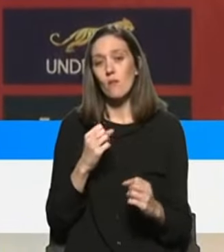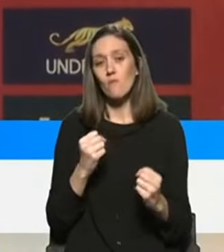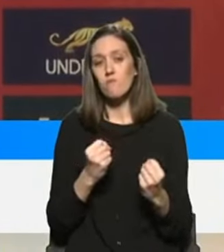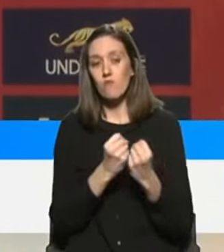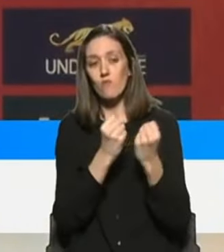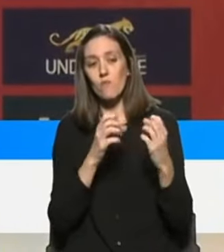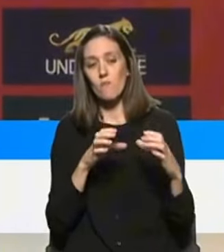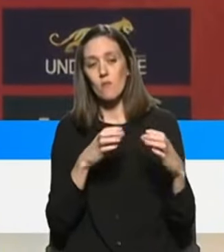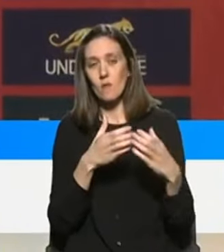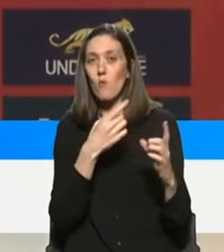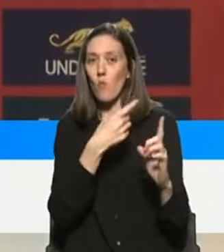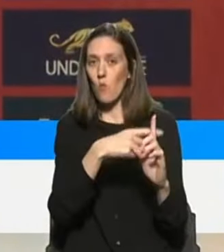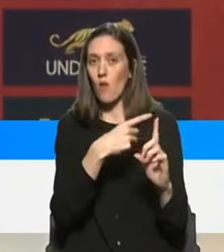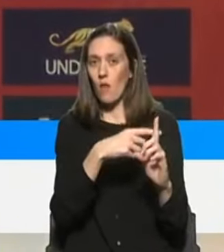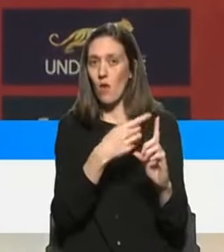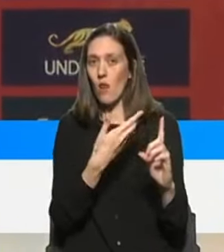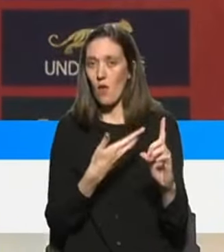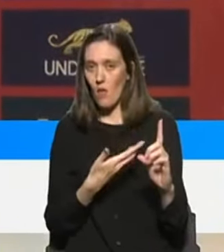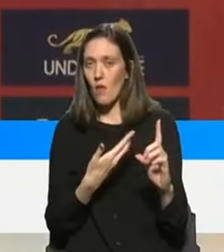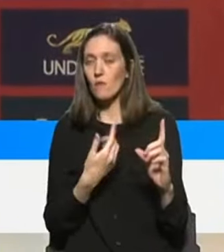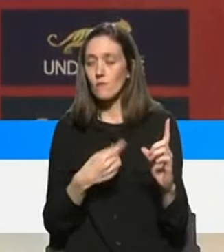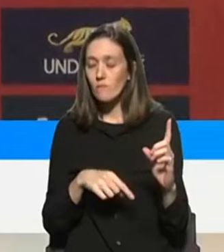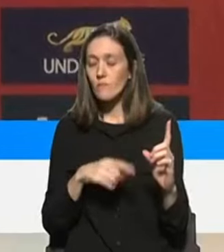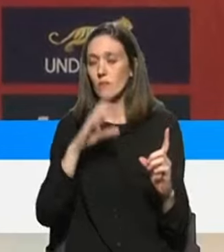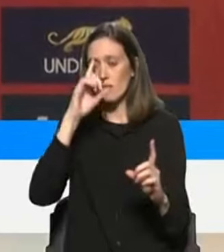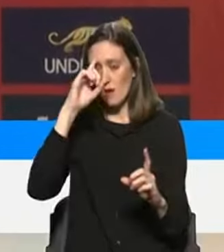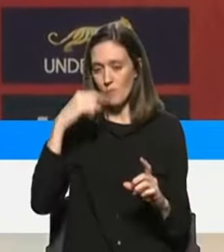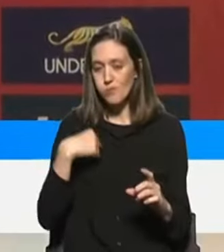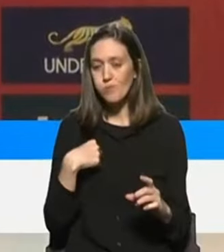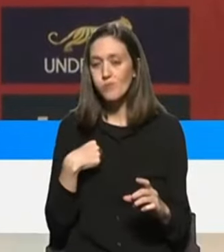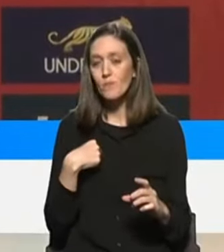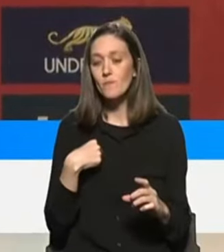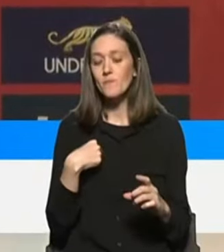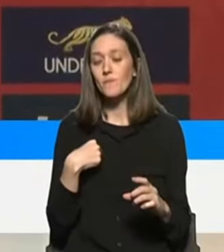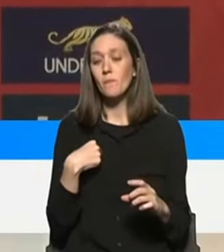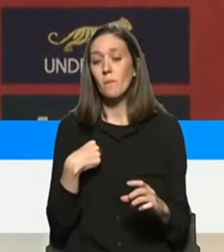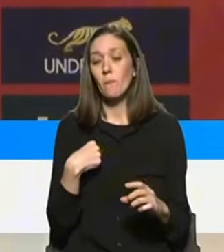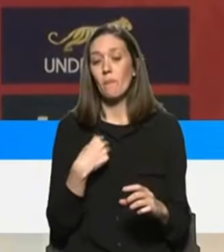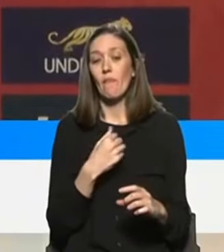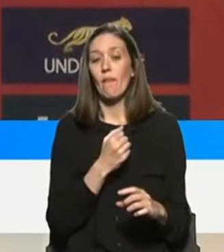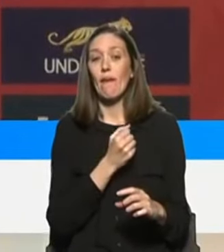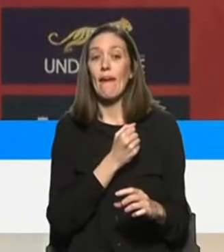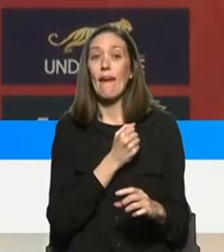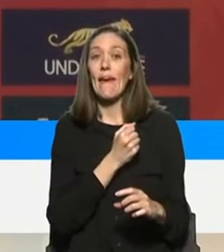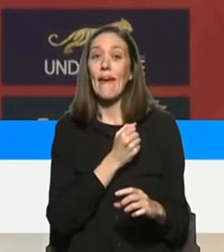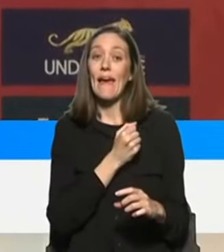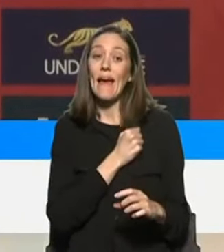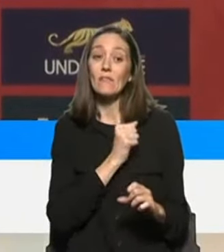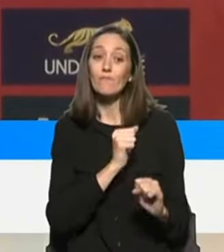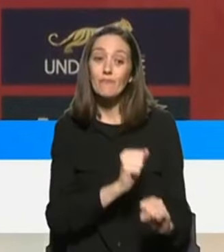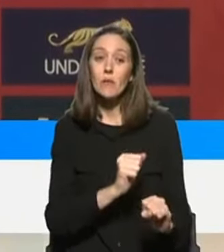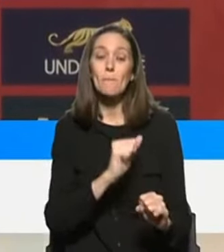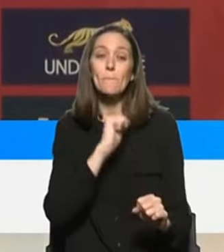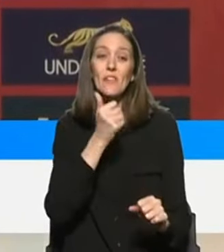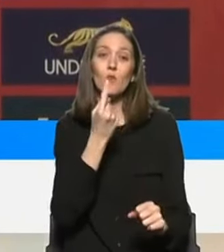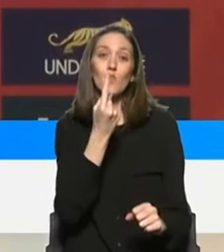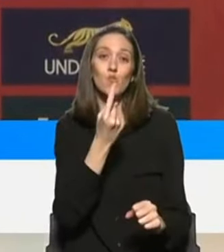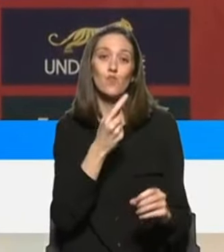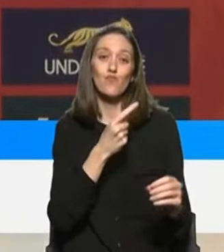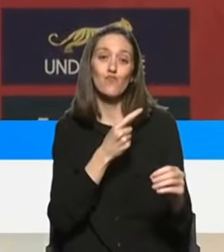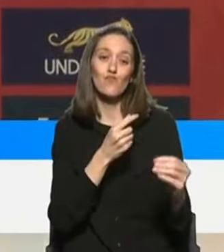com muita qualidade, um adversário que em casa só perdeu um jogo com o Sporting, é a